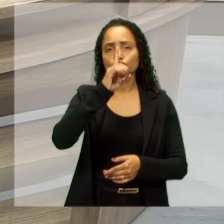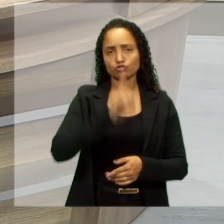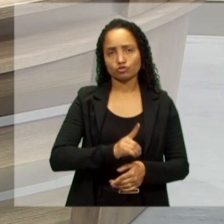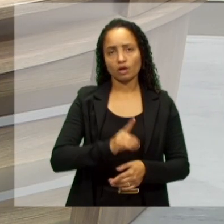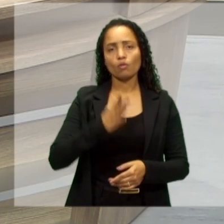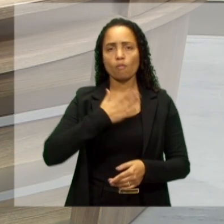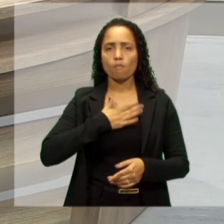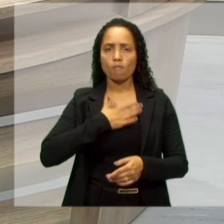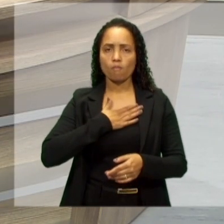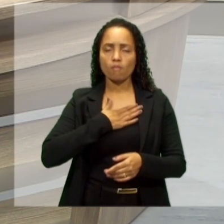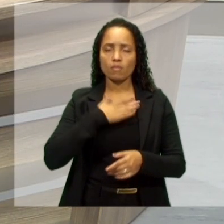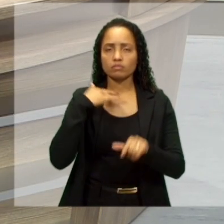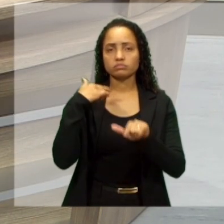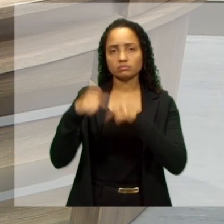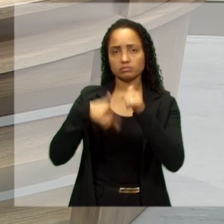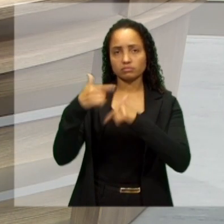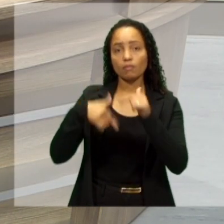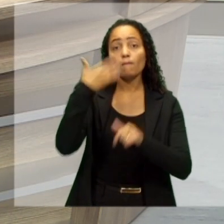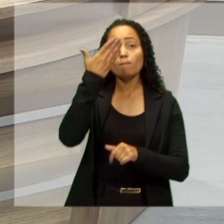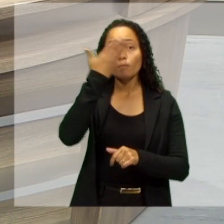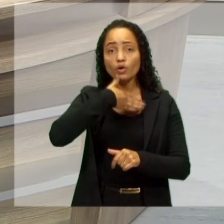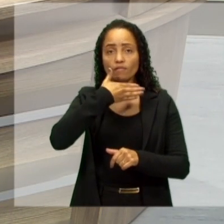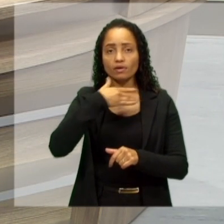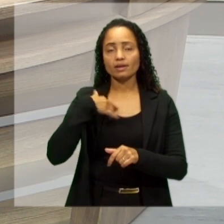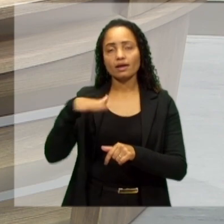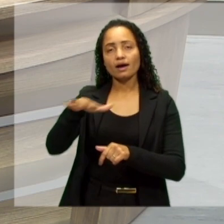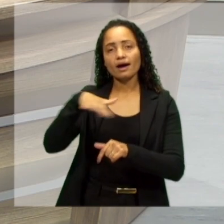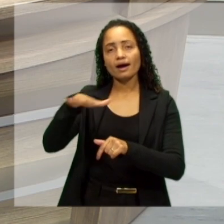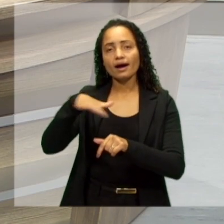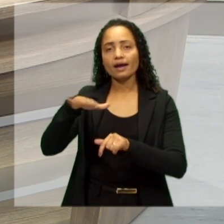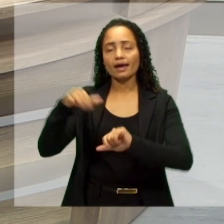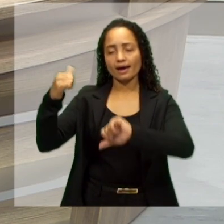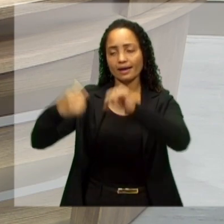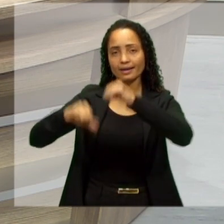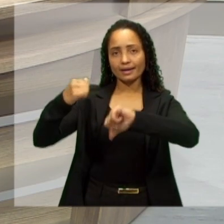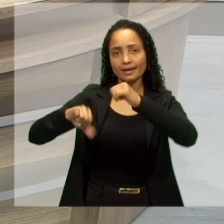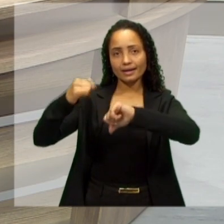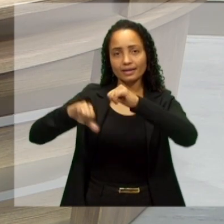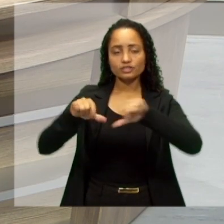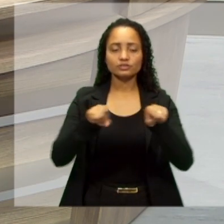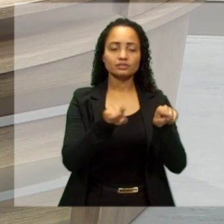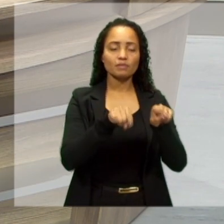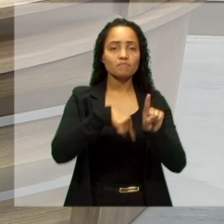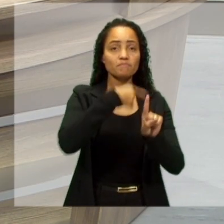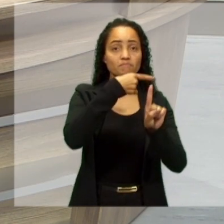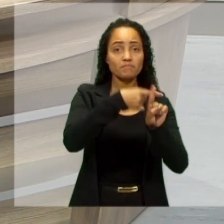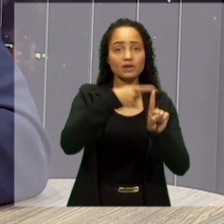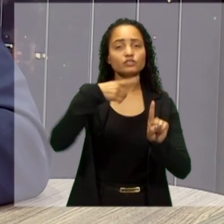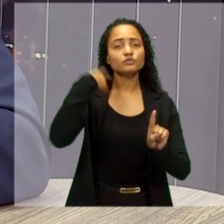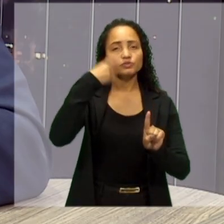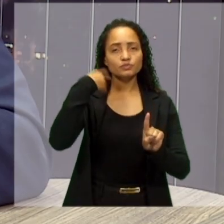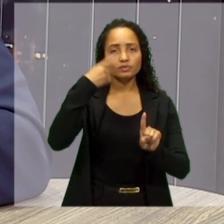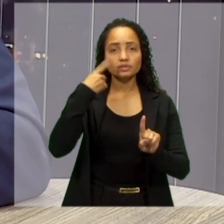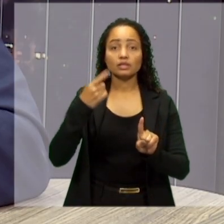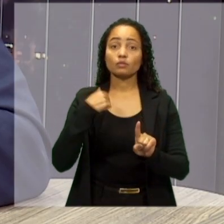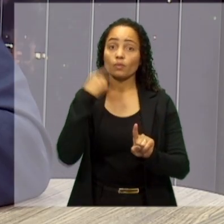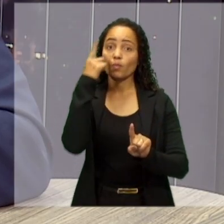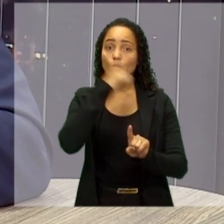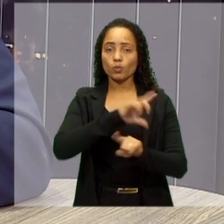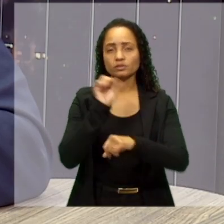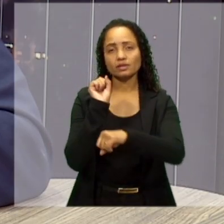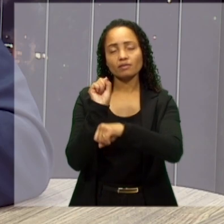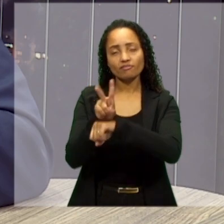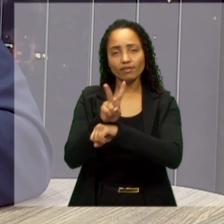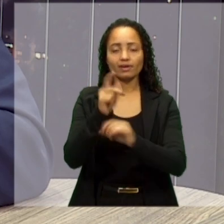comprovado pelo exercício do cargo de analista da Defensoria e advocacia. Então, os requisitos para o ingresso,